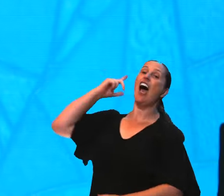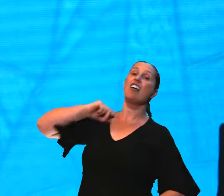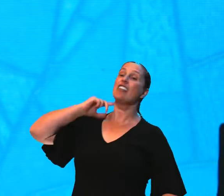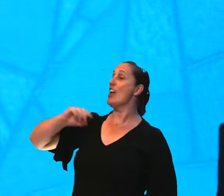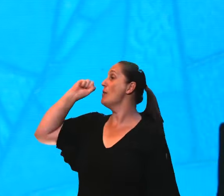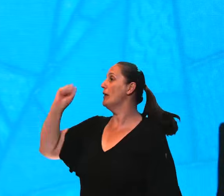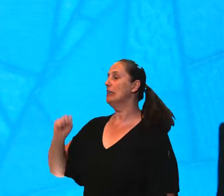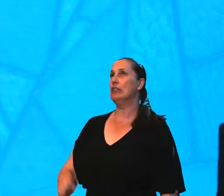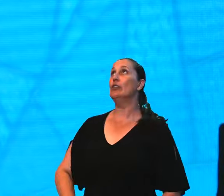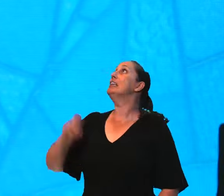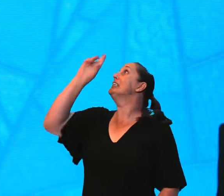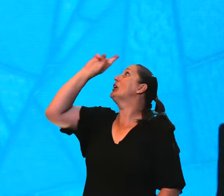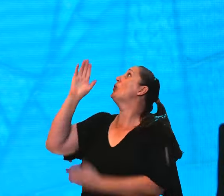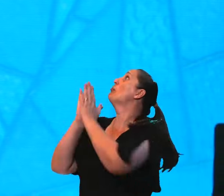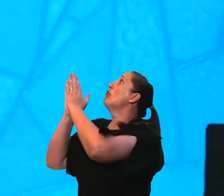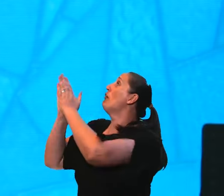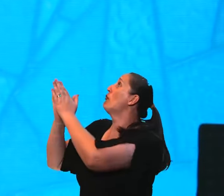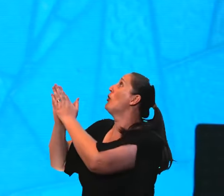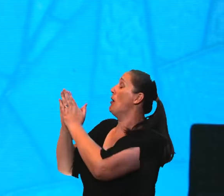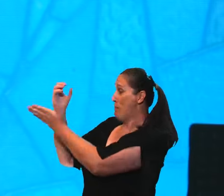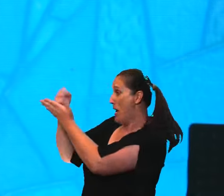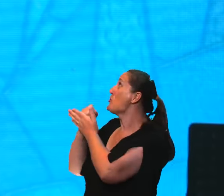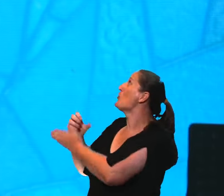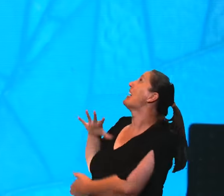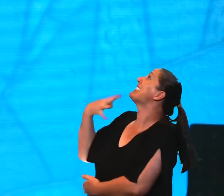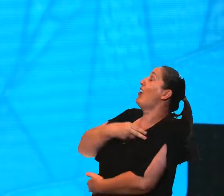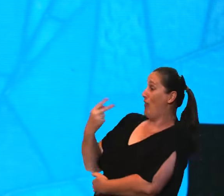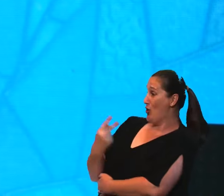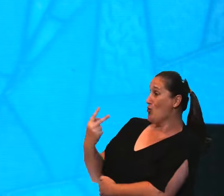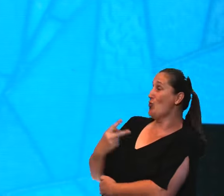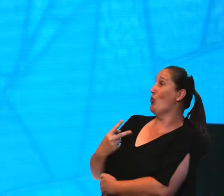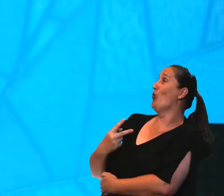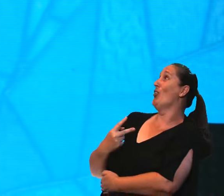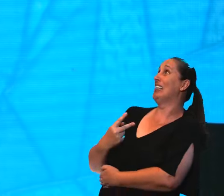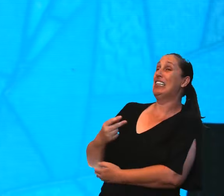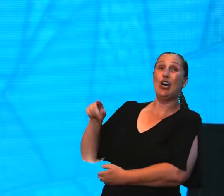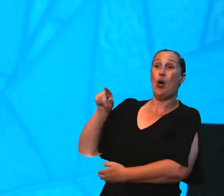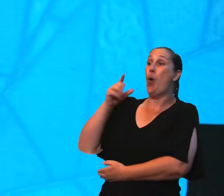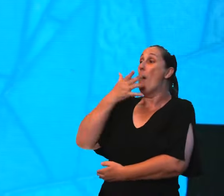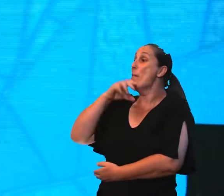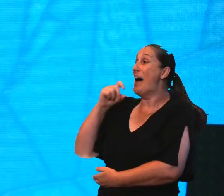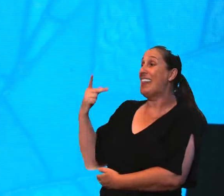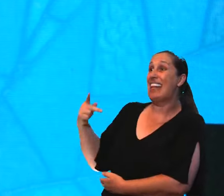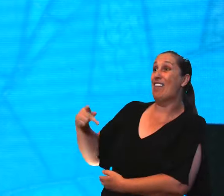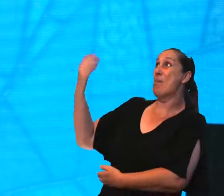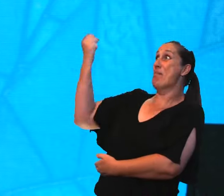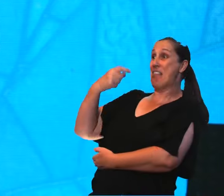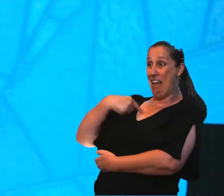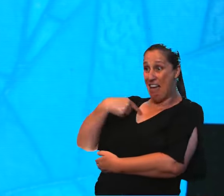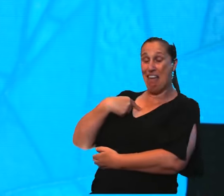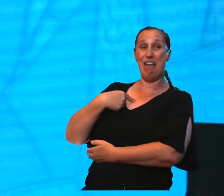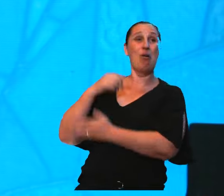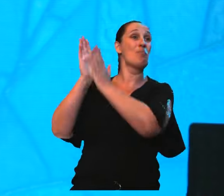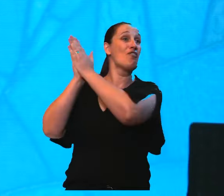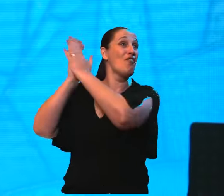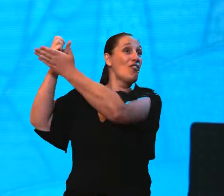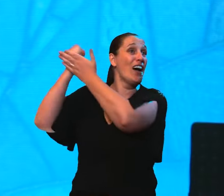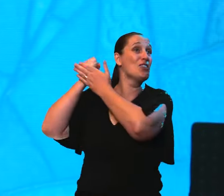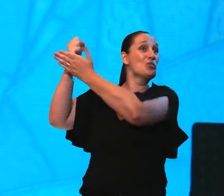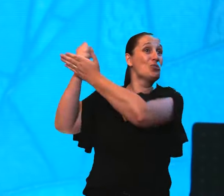mata eu mata eu não deixa salvo o Michel porque se senão o pad dele vai me matar Senhor eu eu prefiro que o